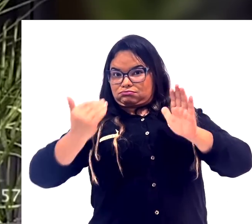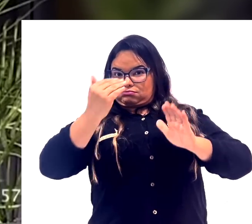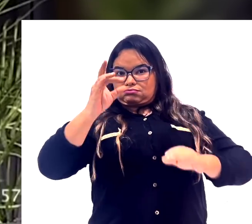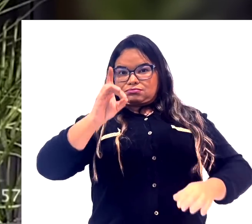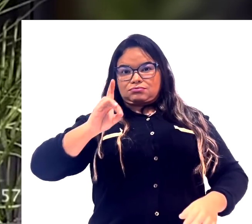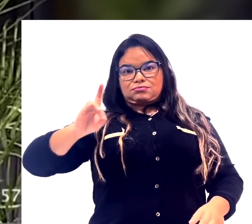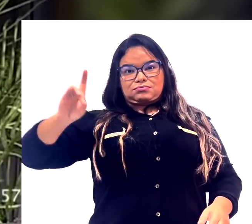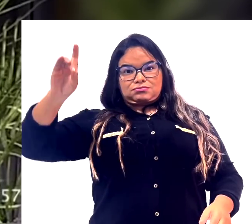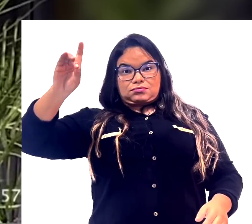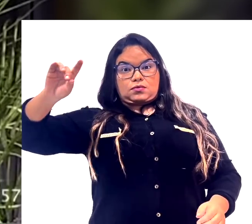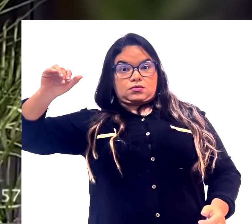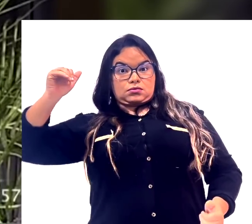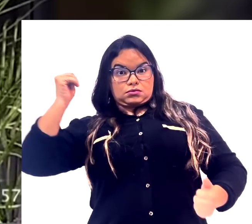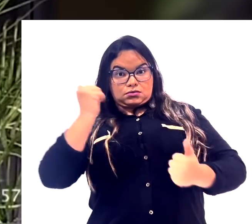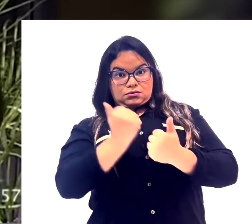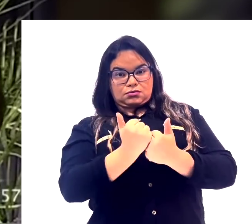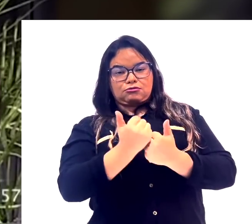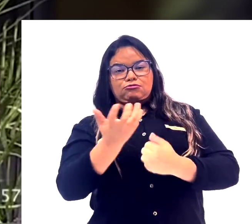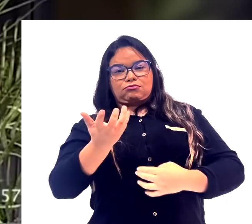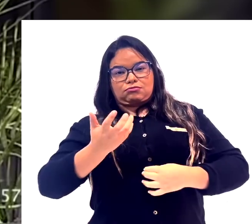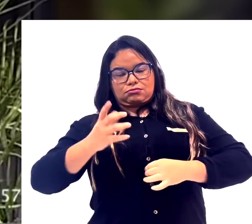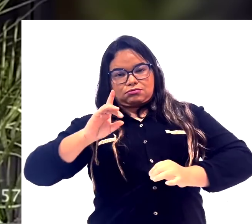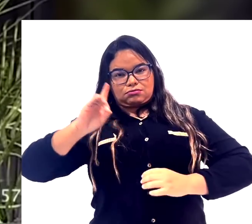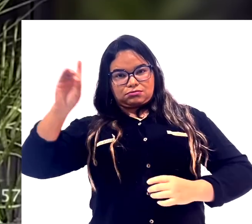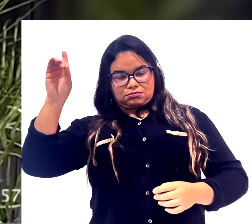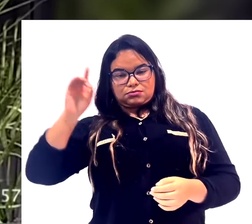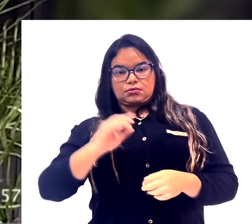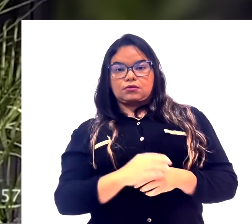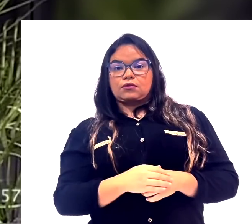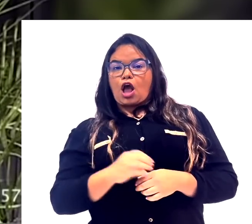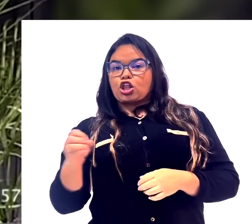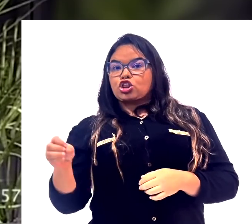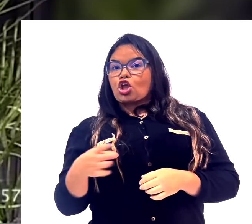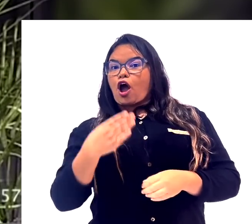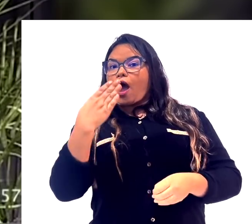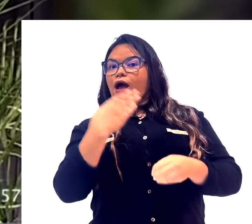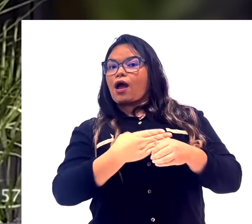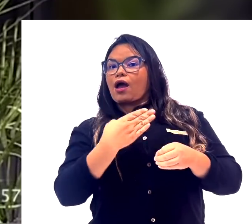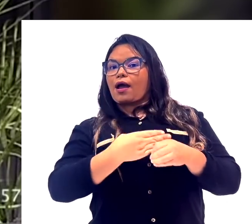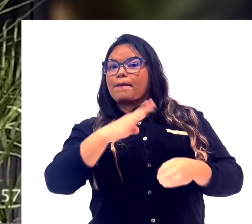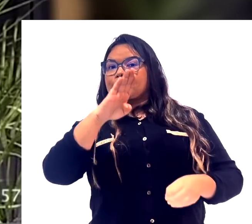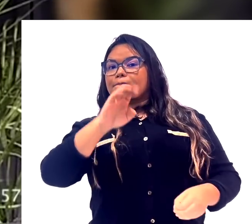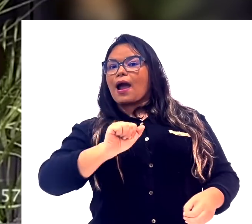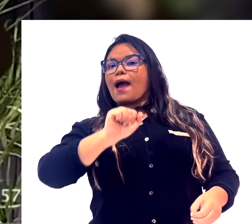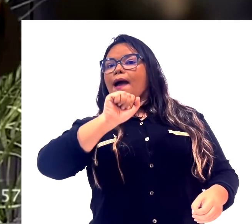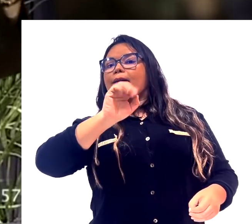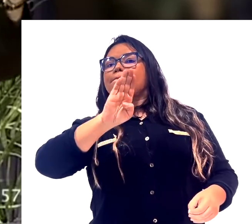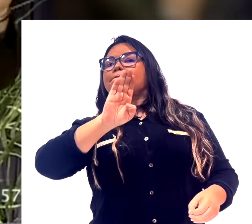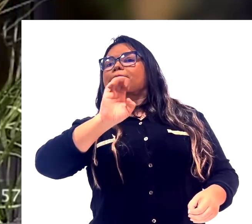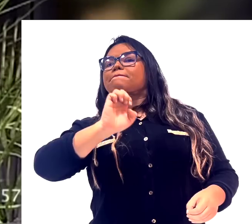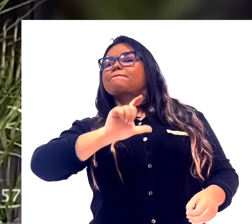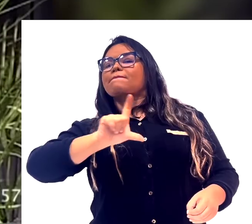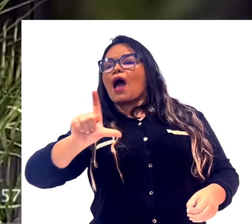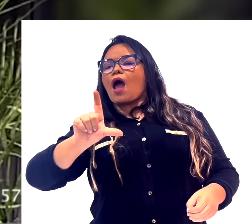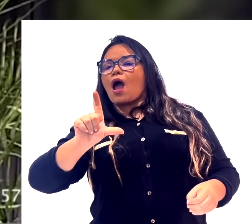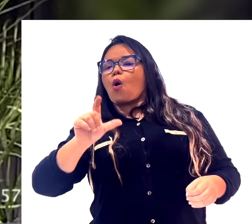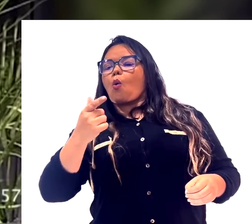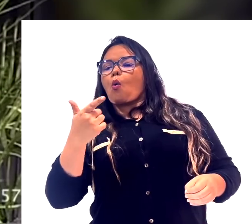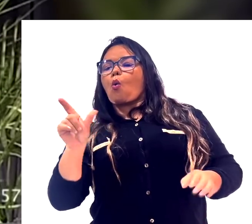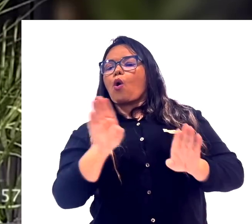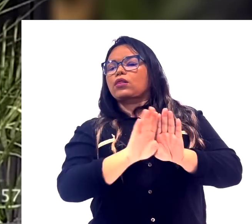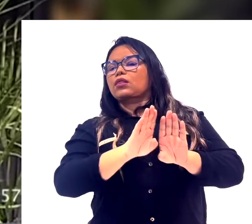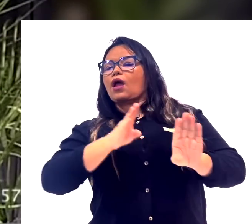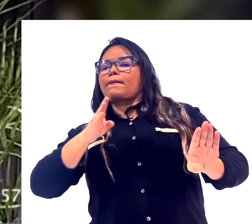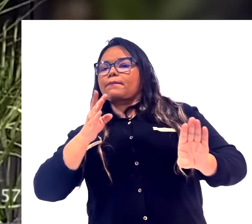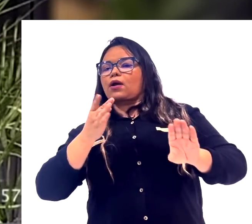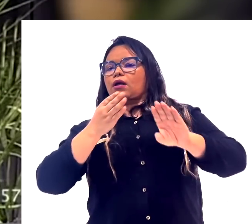Altíssimo. Esta é uma nova Babel, um outro portal para o céu. O homem exaltando a